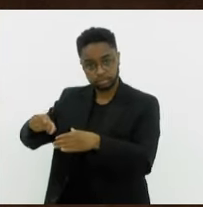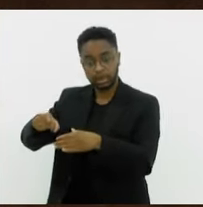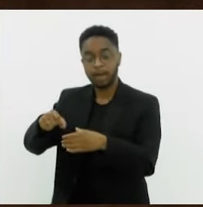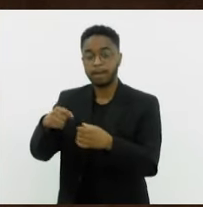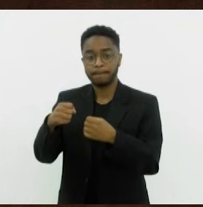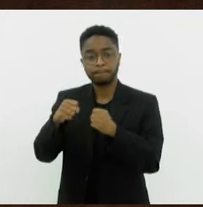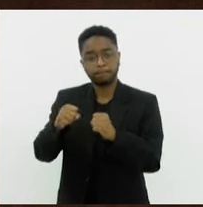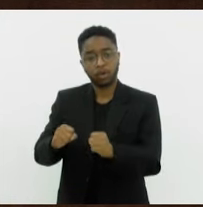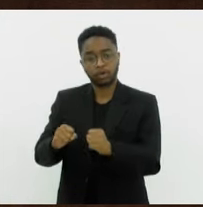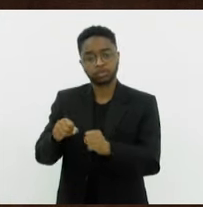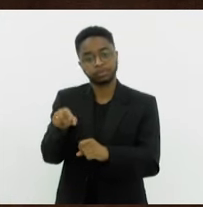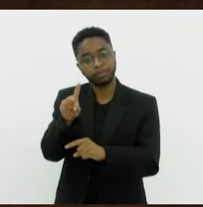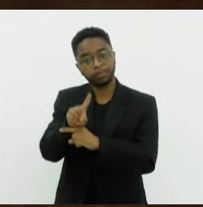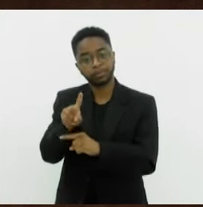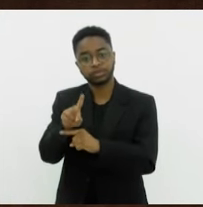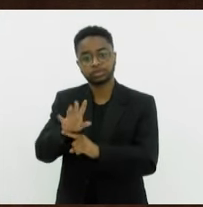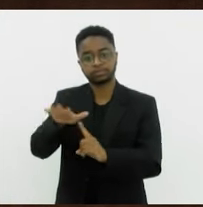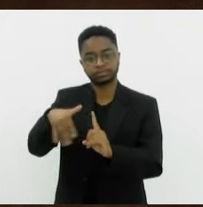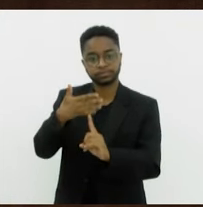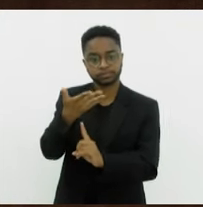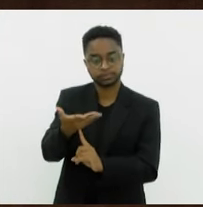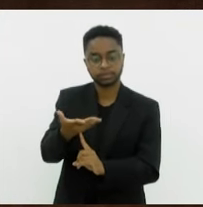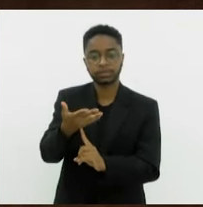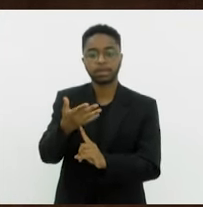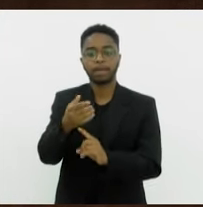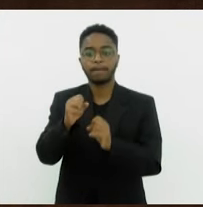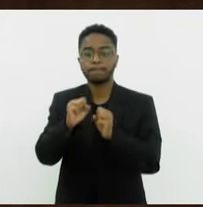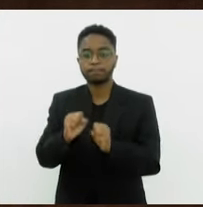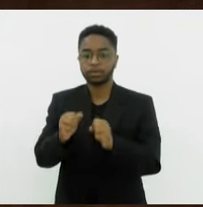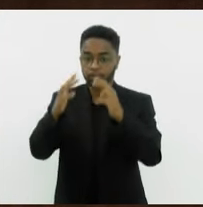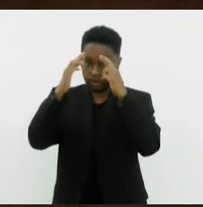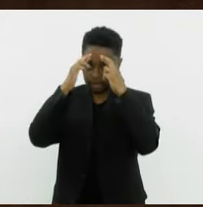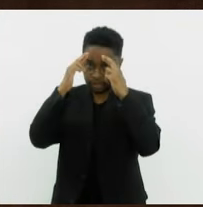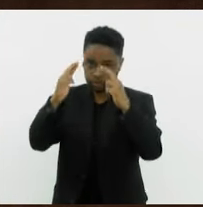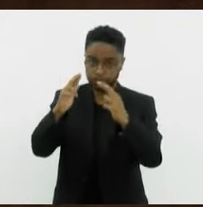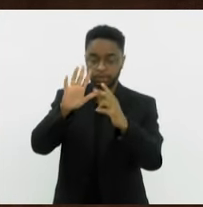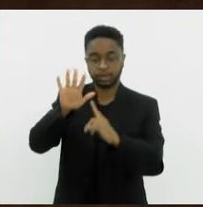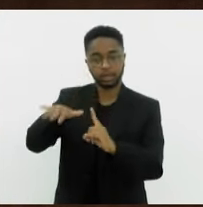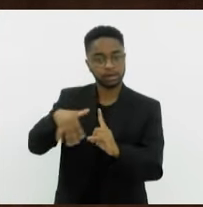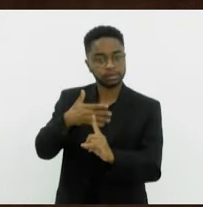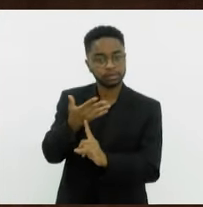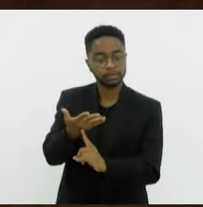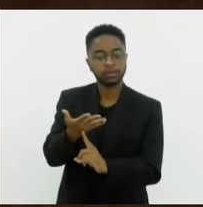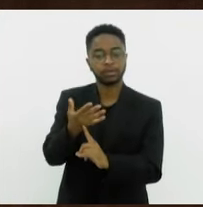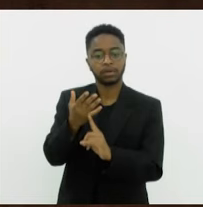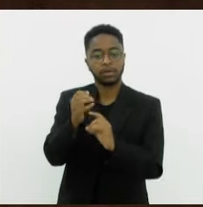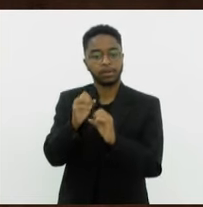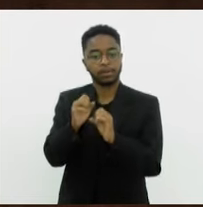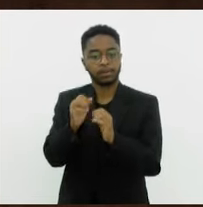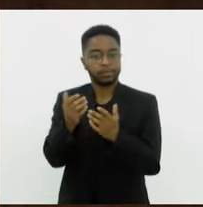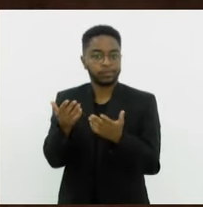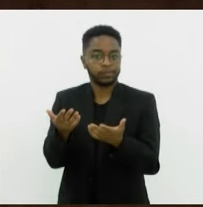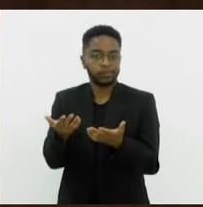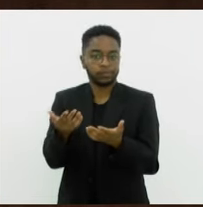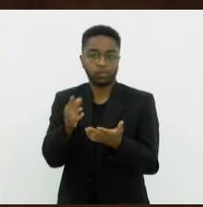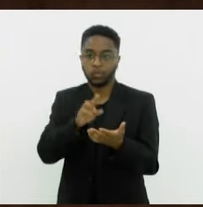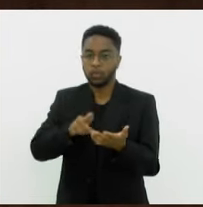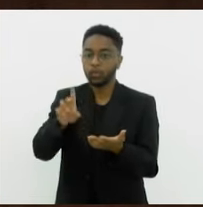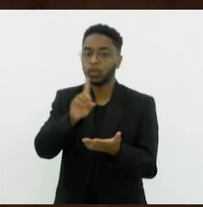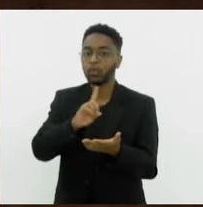mais conservadora, com mais respeito ao meio ambiente, sem uso